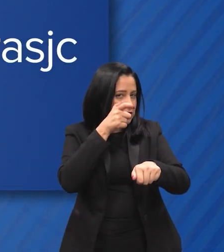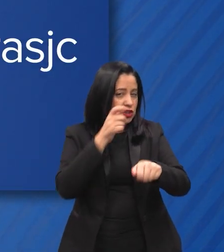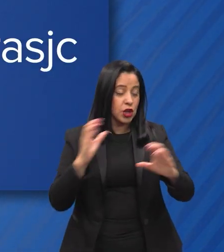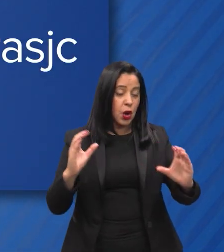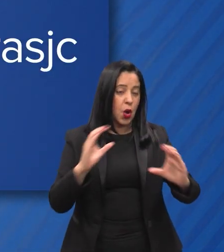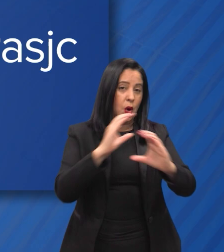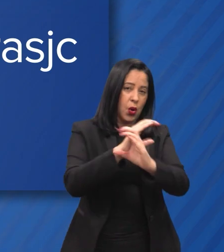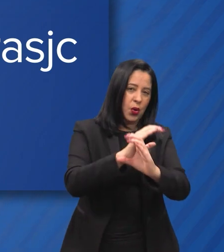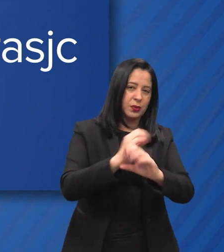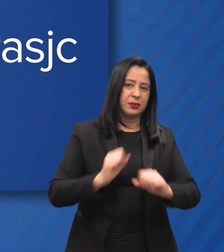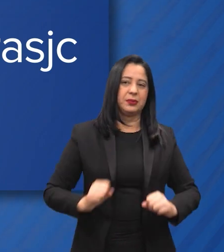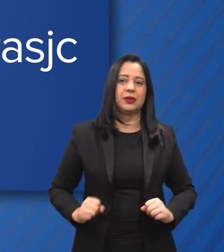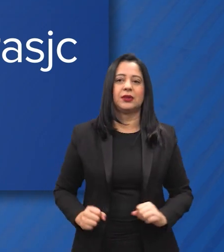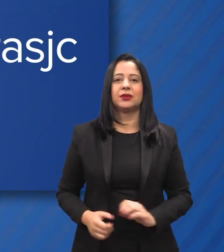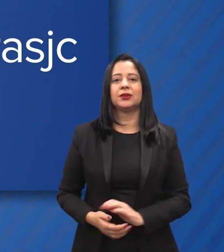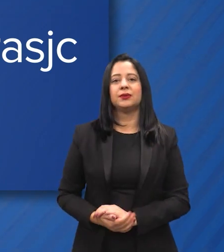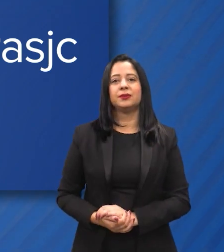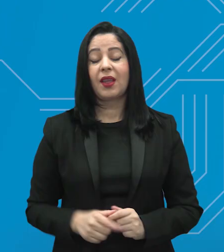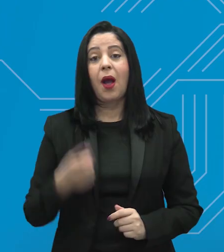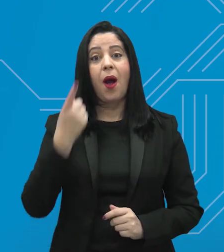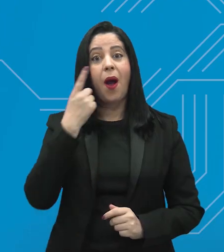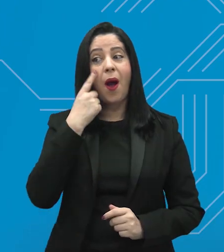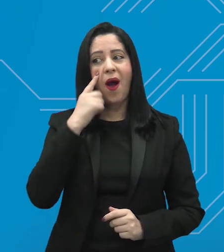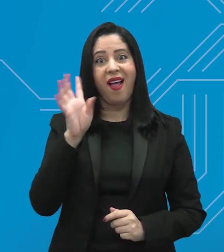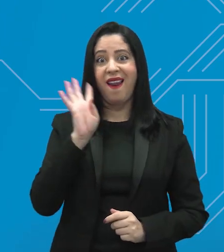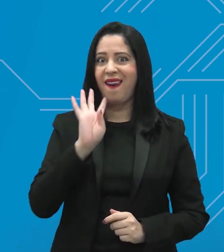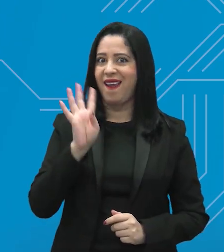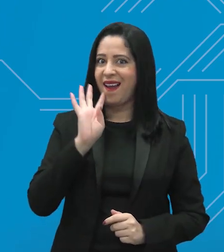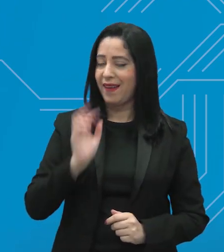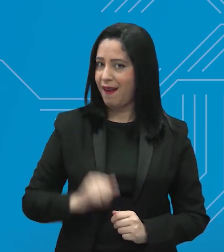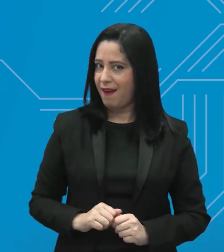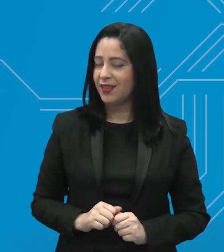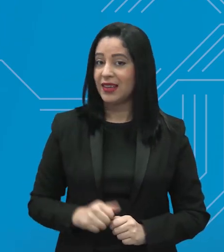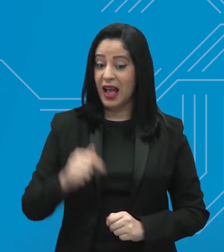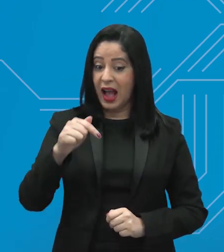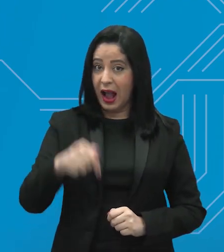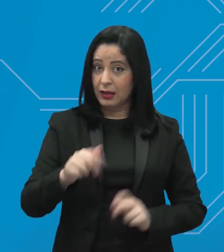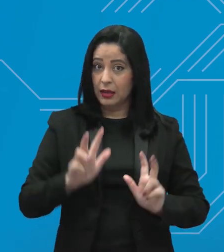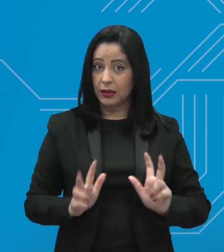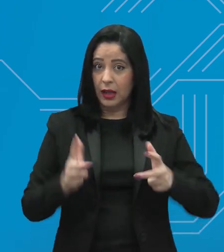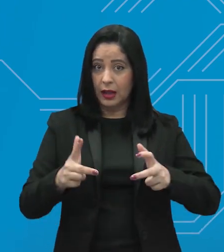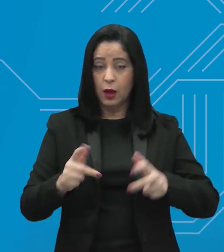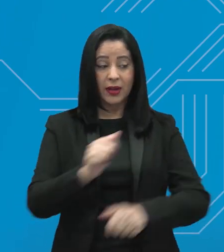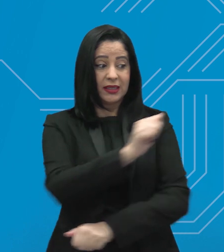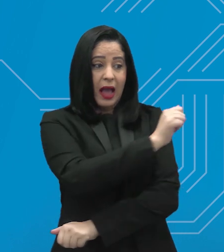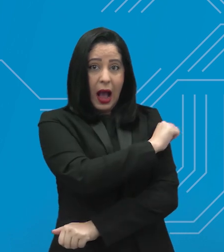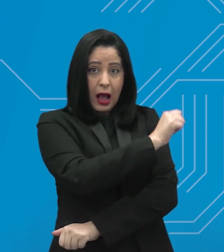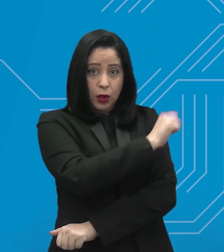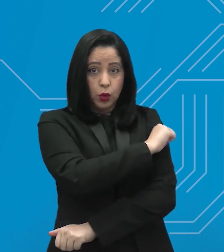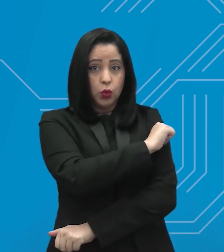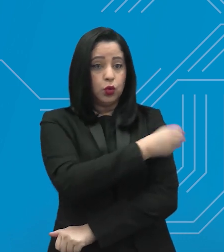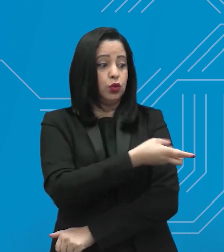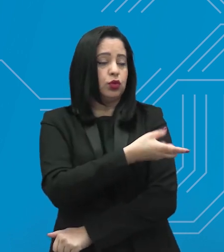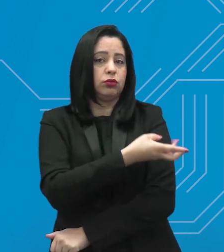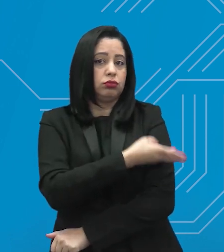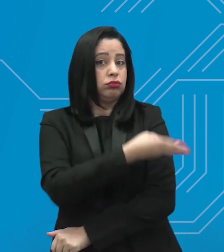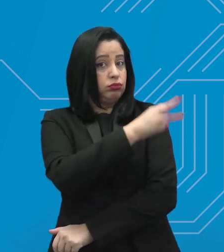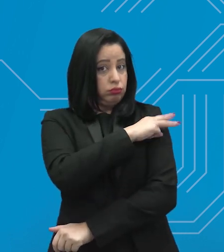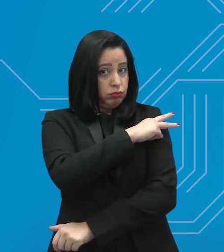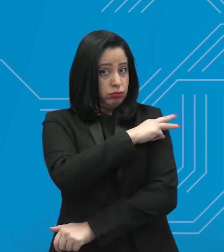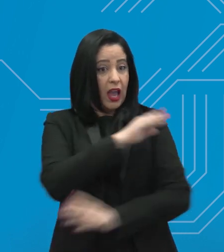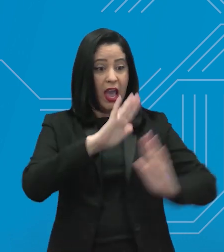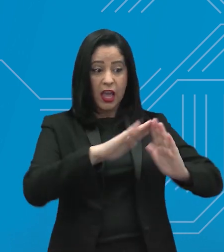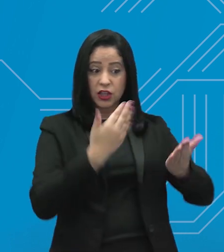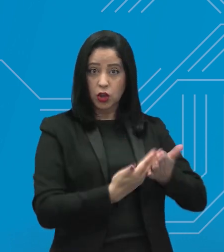na íntegra no nosso canal do YouTube. E olha que legal, a Câmara Municipal recebeu a visita de estudantes do ensino médio de